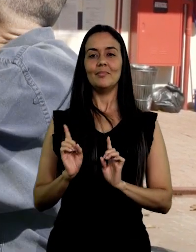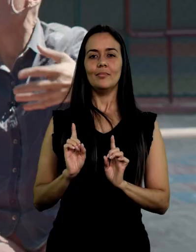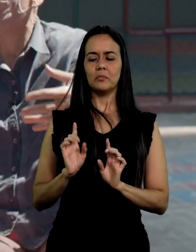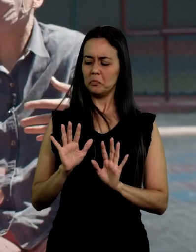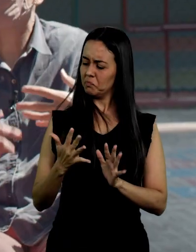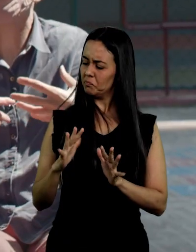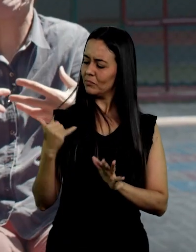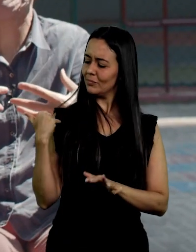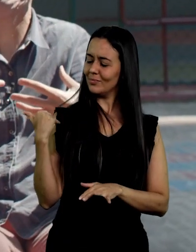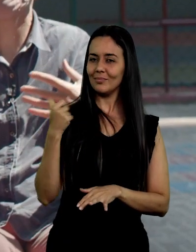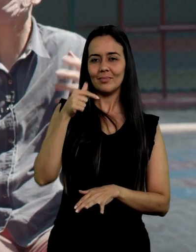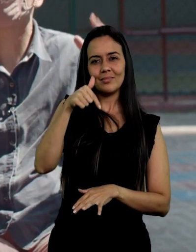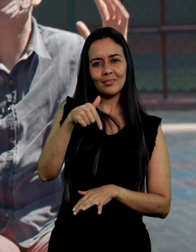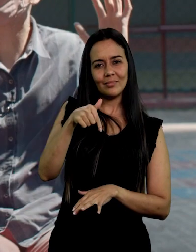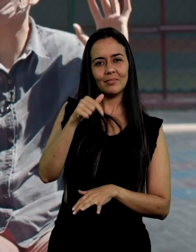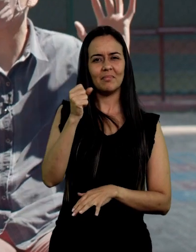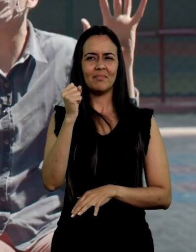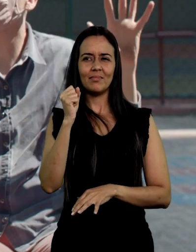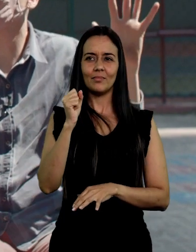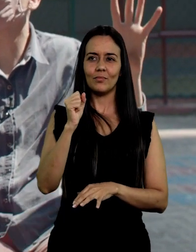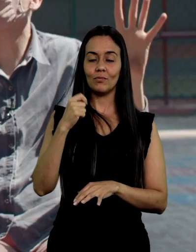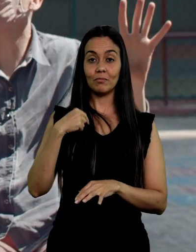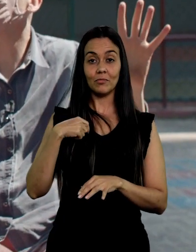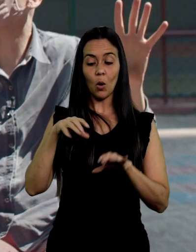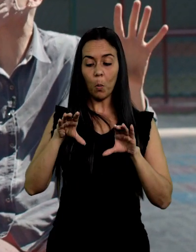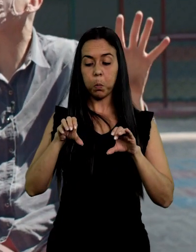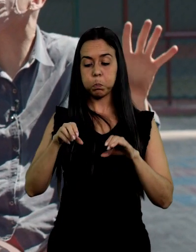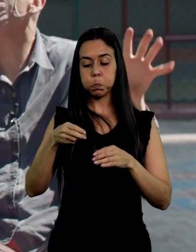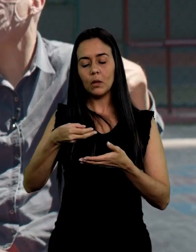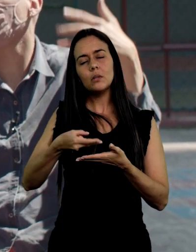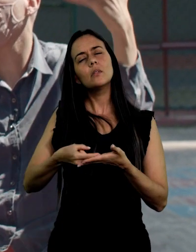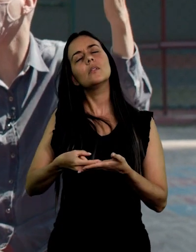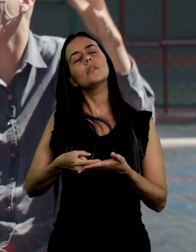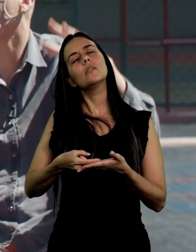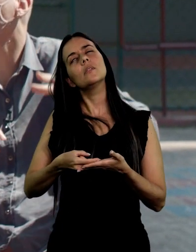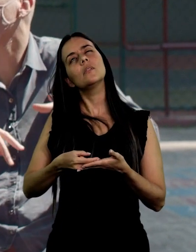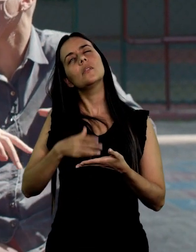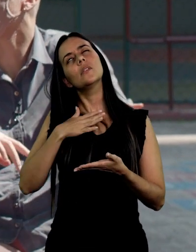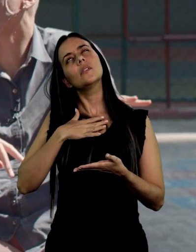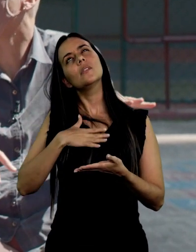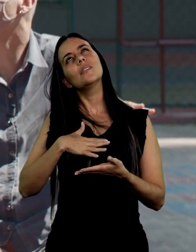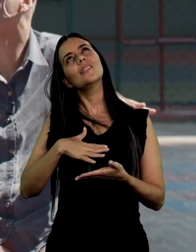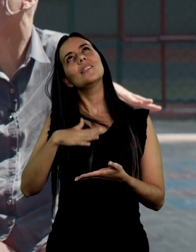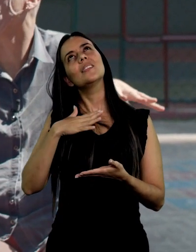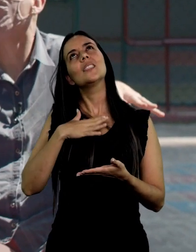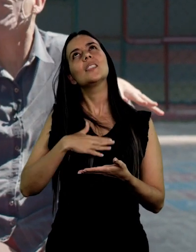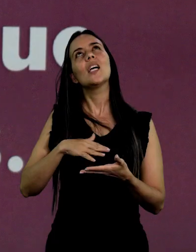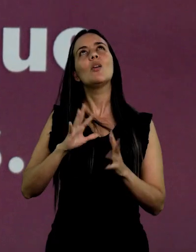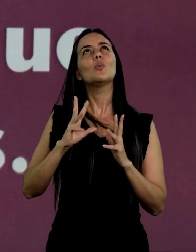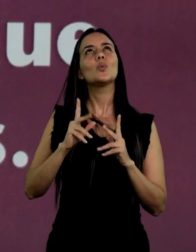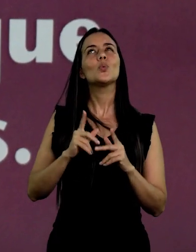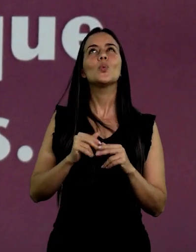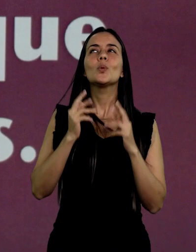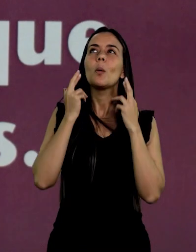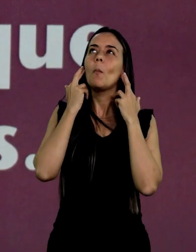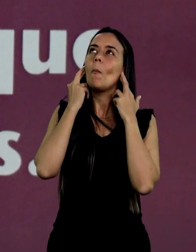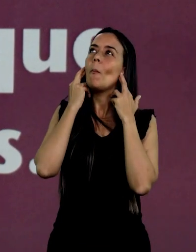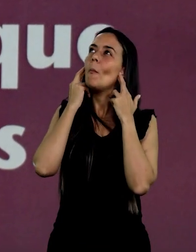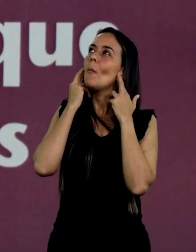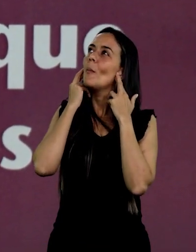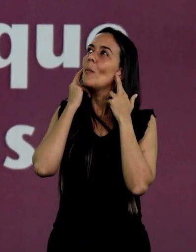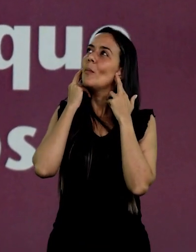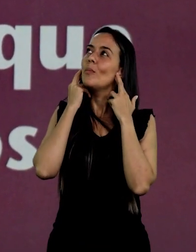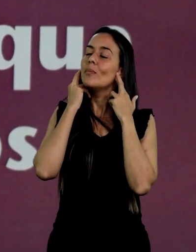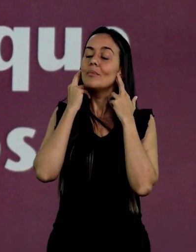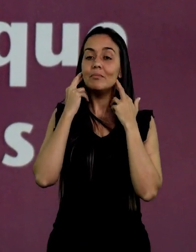anos. Mas eu lembro de eu deitado no sofá, eu lembro da sala meio numa penumbra, assim, meu irmão estava na escola, a tua casa estava em silêncio. Falei, é